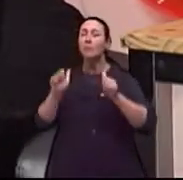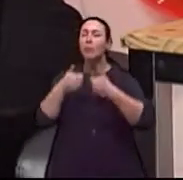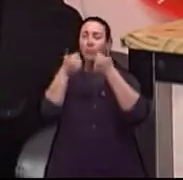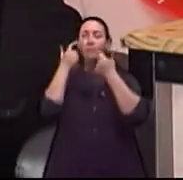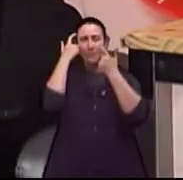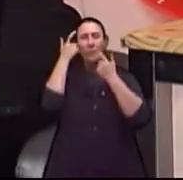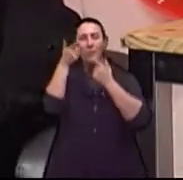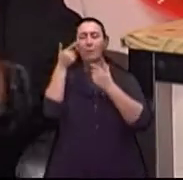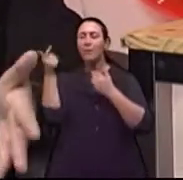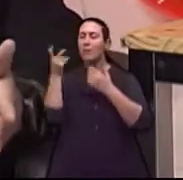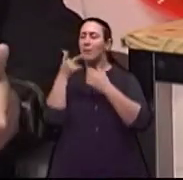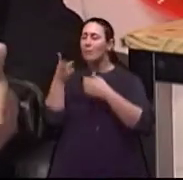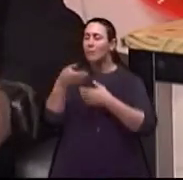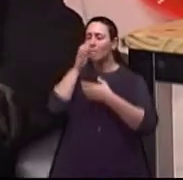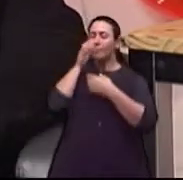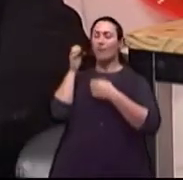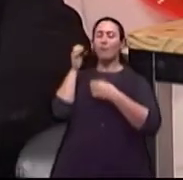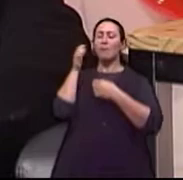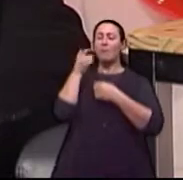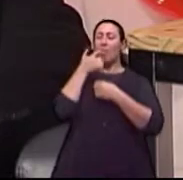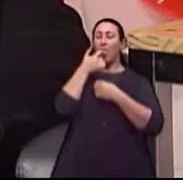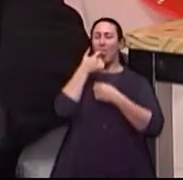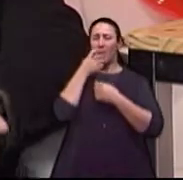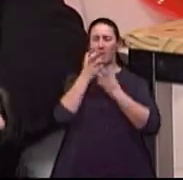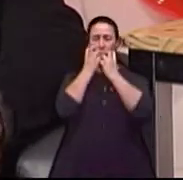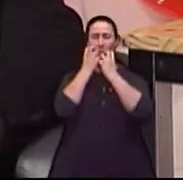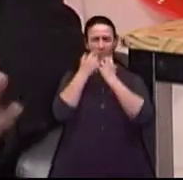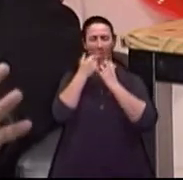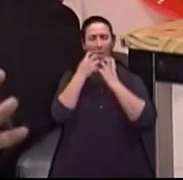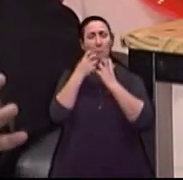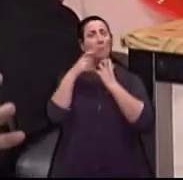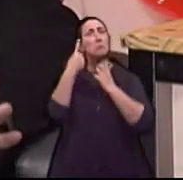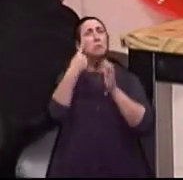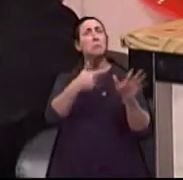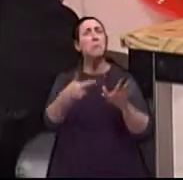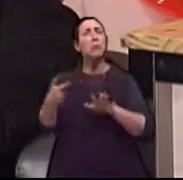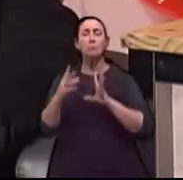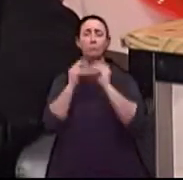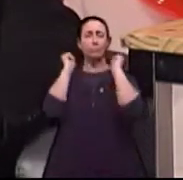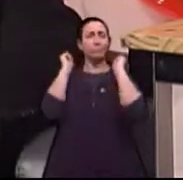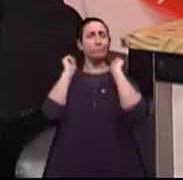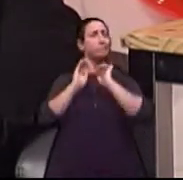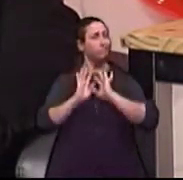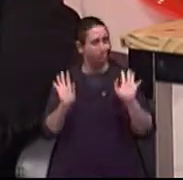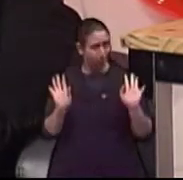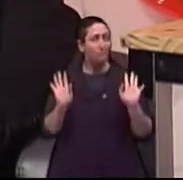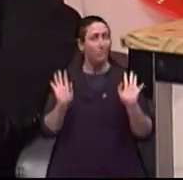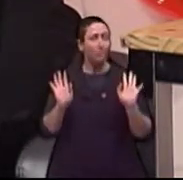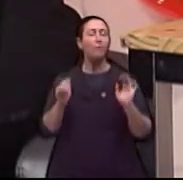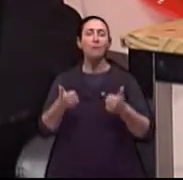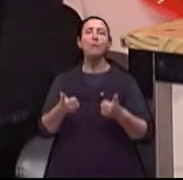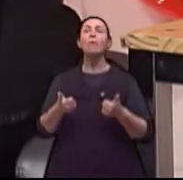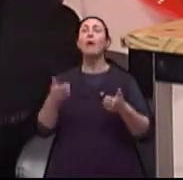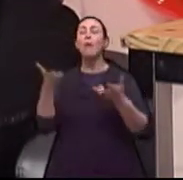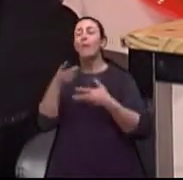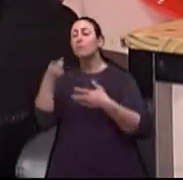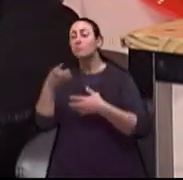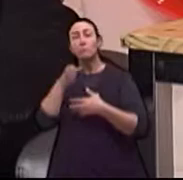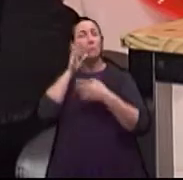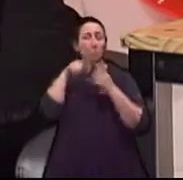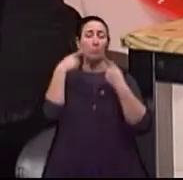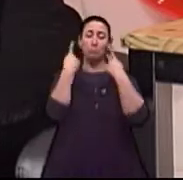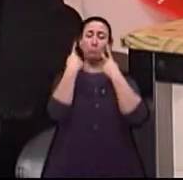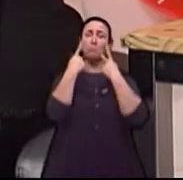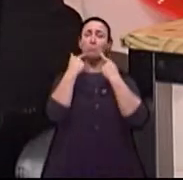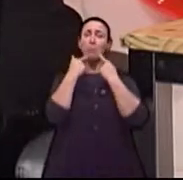cicatriza Você queima a língua queima o palato menos uma semana você tá cicatrizado você não passou nada você cicatriza Esse é uma característica dos